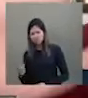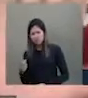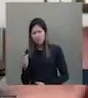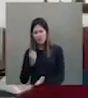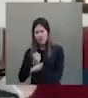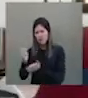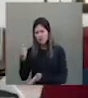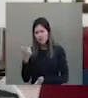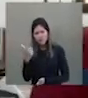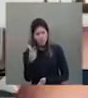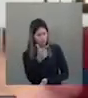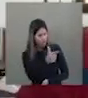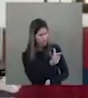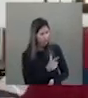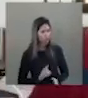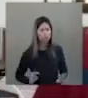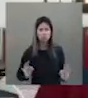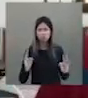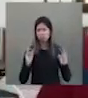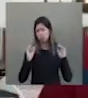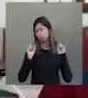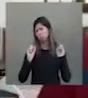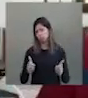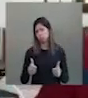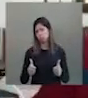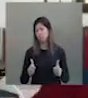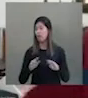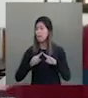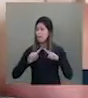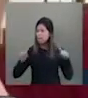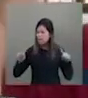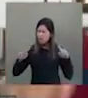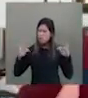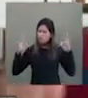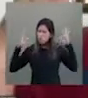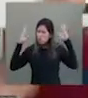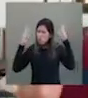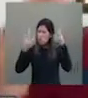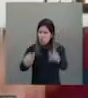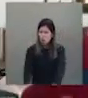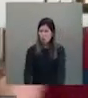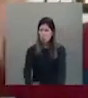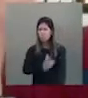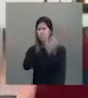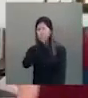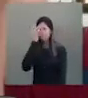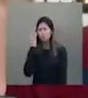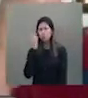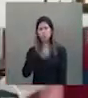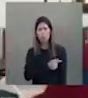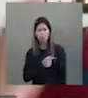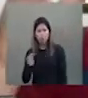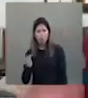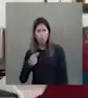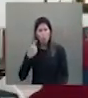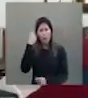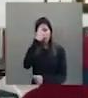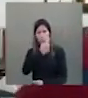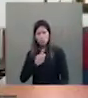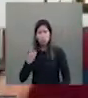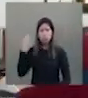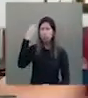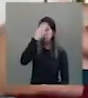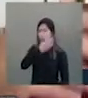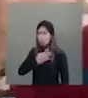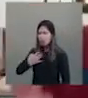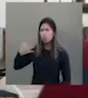Tudo bem, um caso ou outro individual ali. Mas todas aquelas semanas, com todas aquelas horas de audiência,